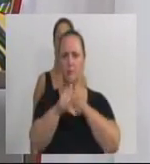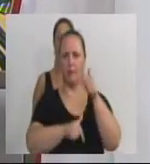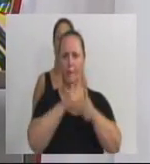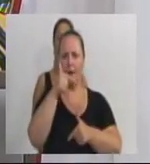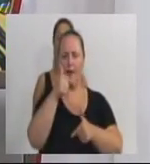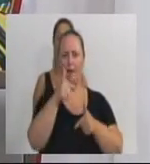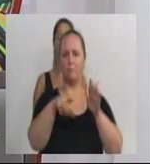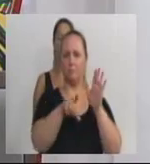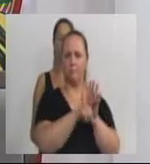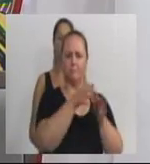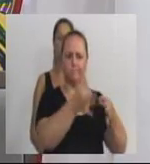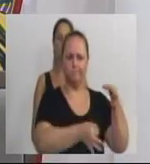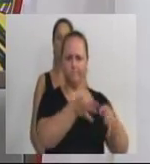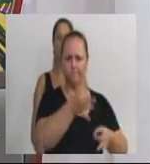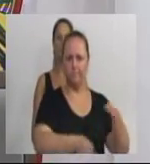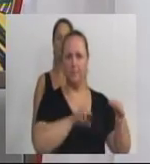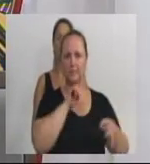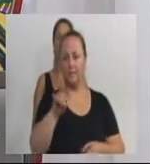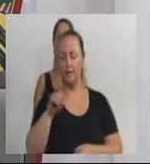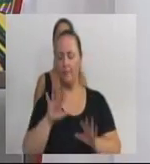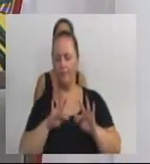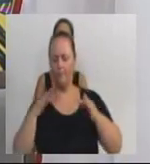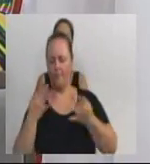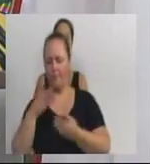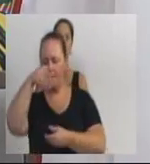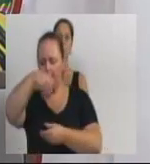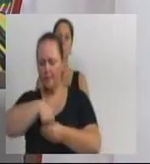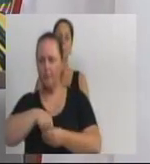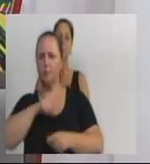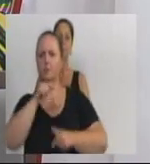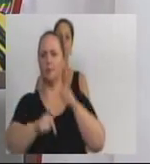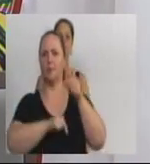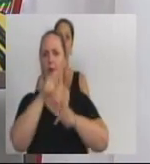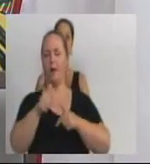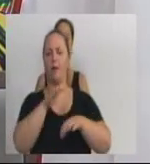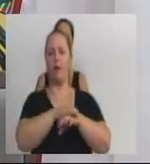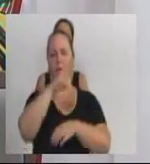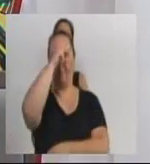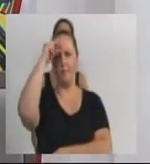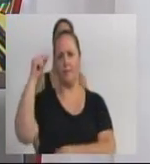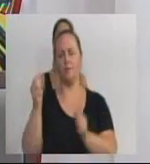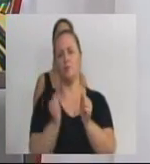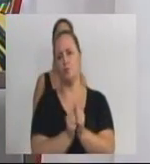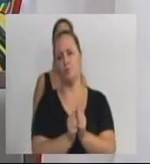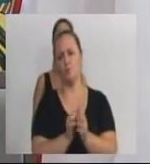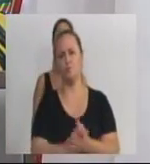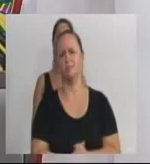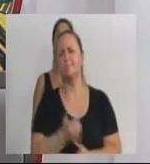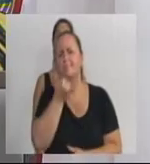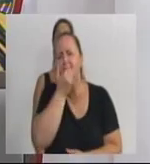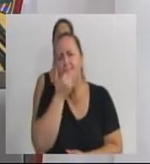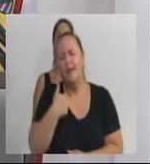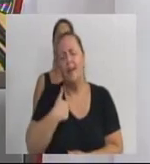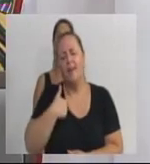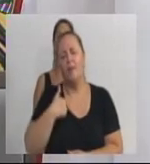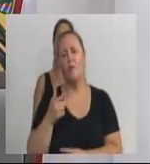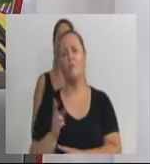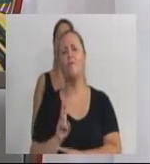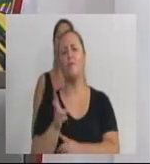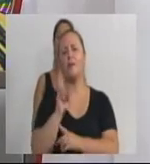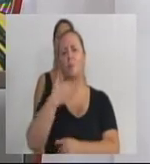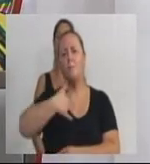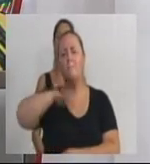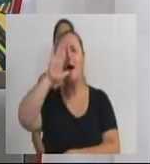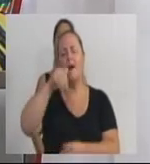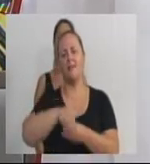alguém que seja meu parente trabalhe no Executivo. Eu fui o vereador mais votado dessa cidade, ajudei a eleger